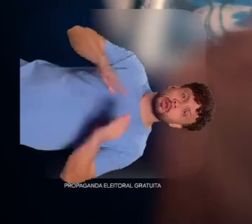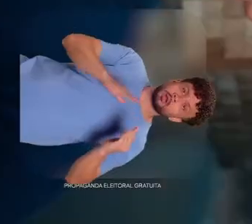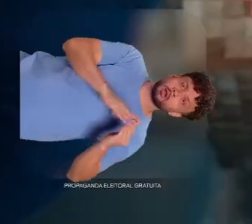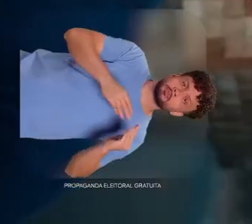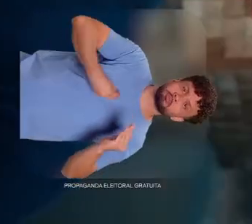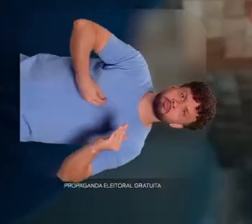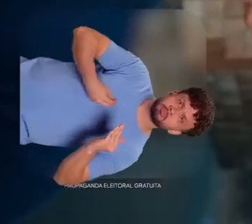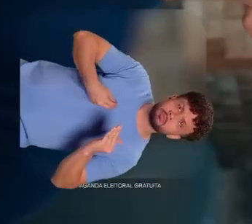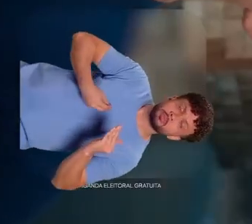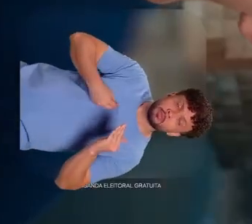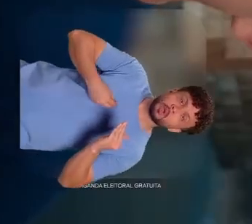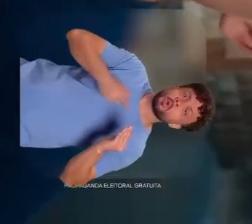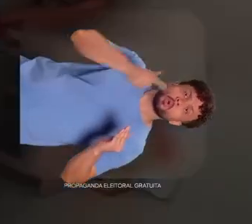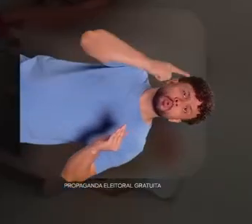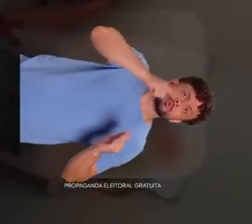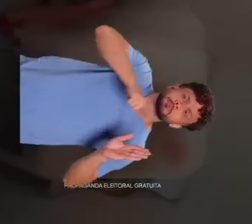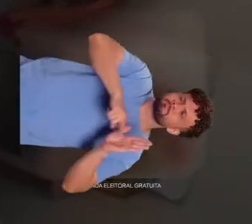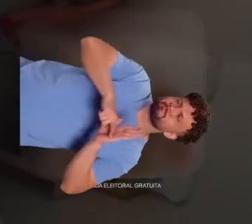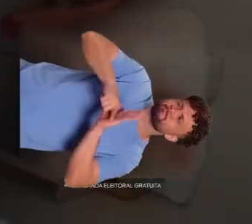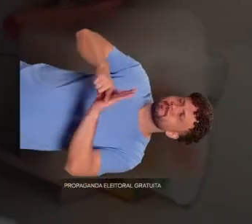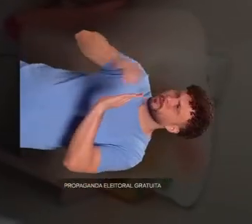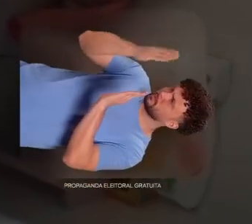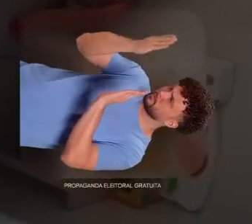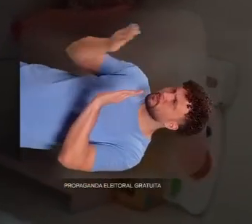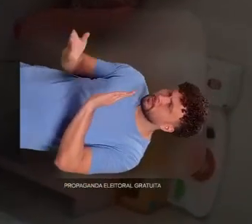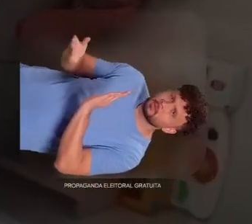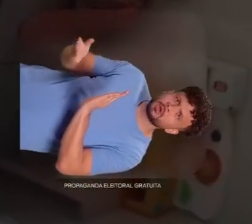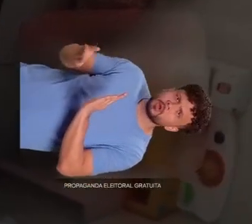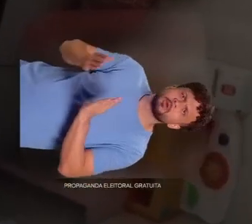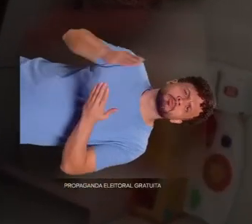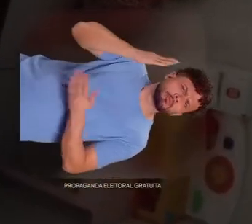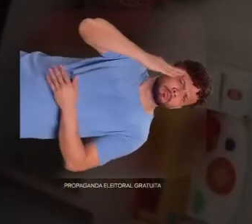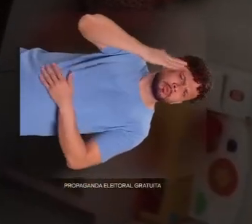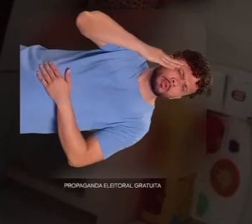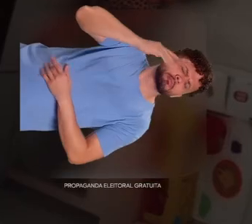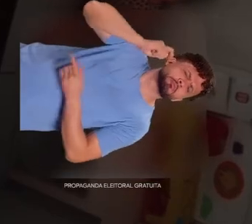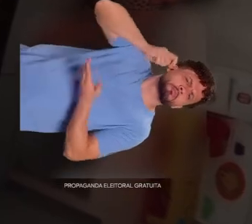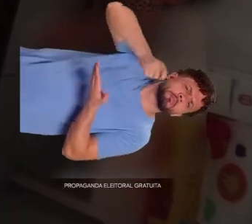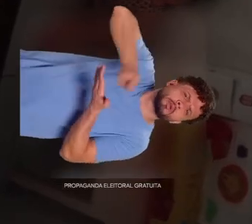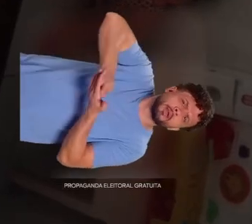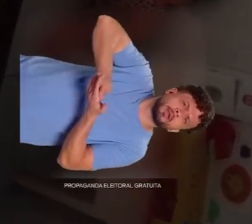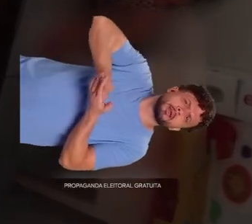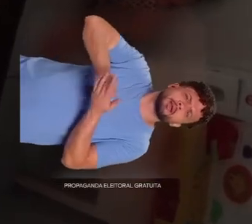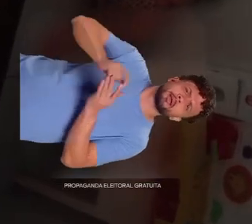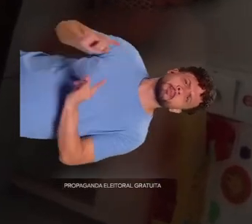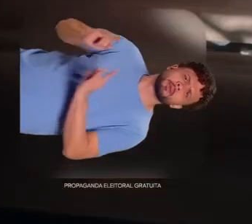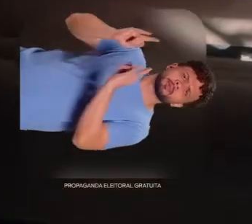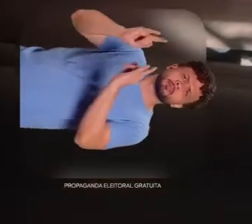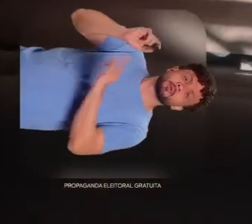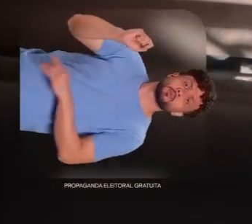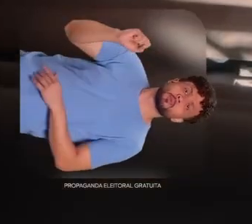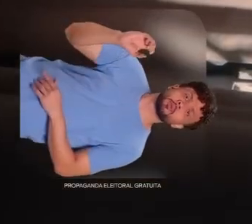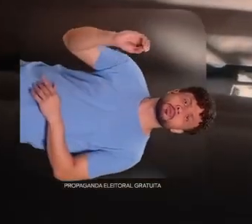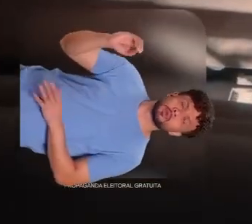Vida, atender pessoas como você. Sabe qual o valor do pagamento desses apartamentos?